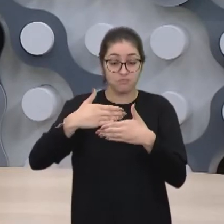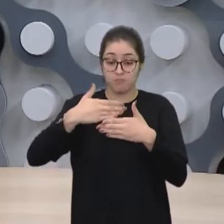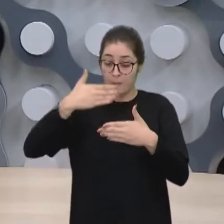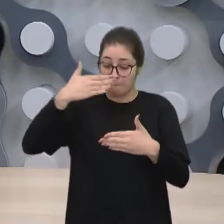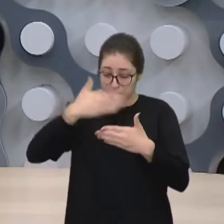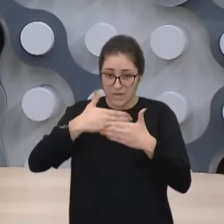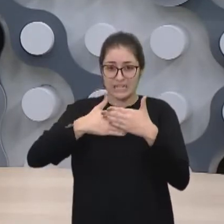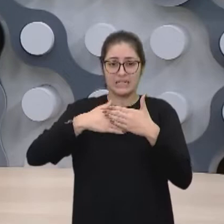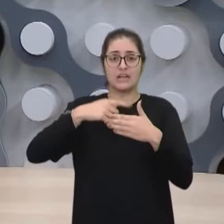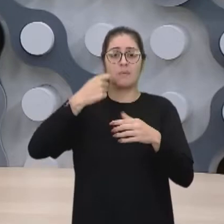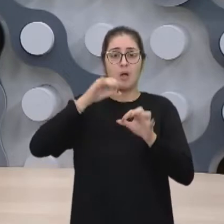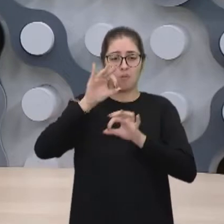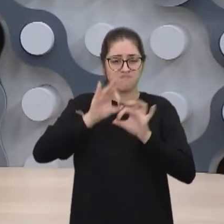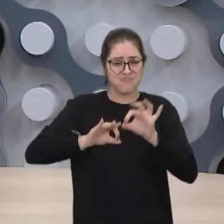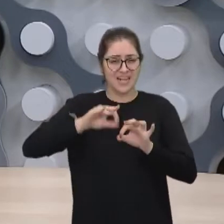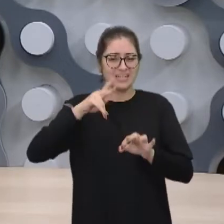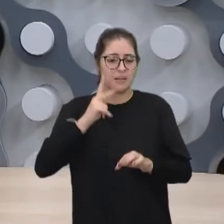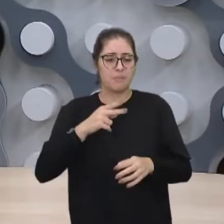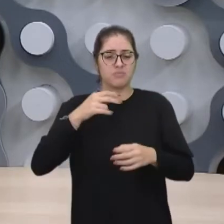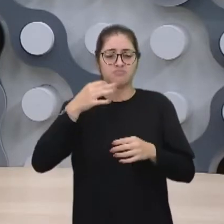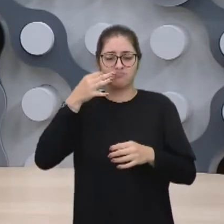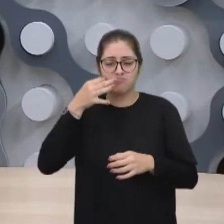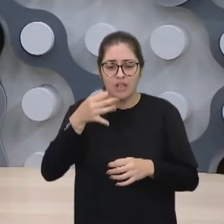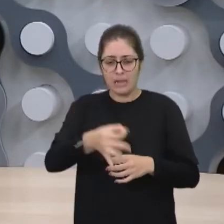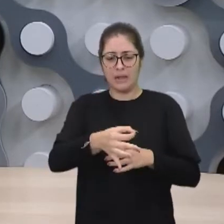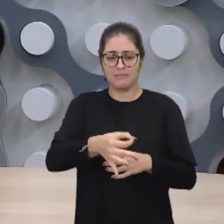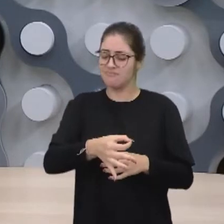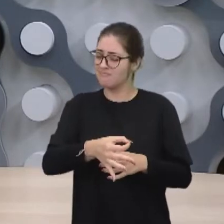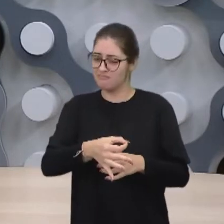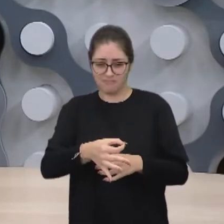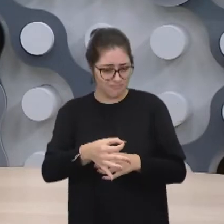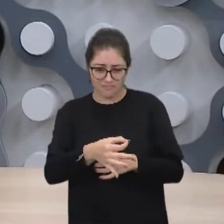ter uma manutenção, não ser observada aí, né,